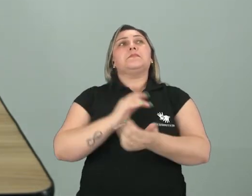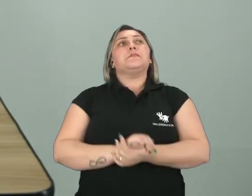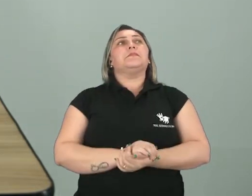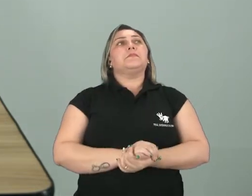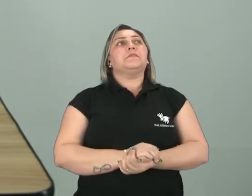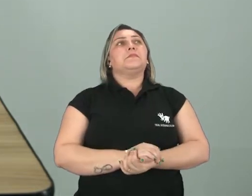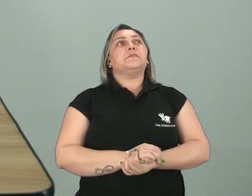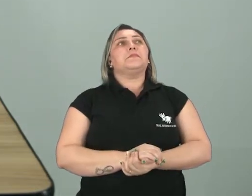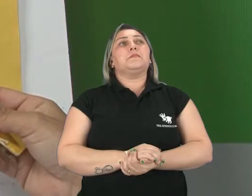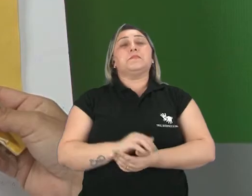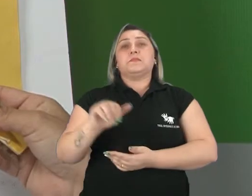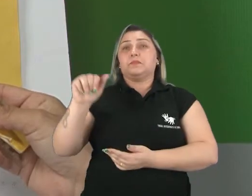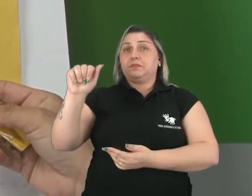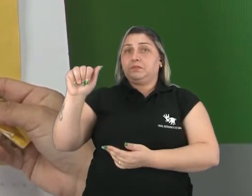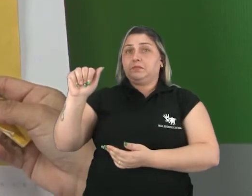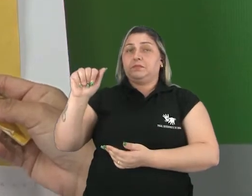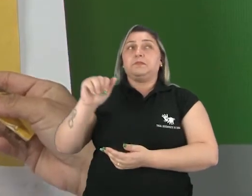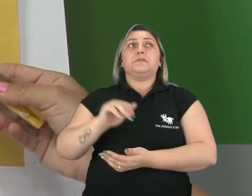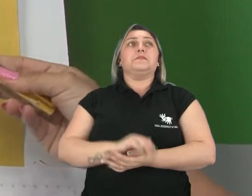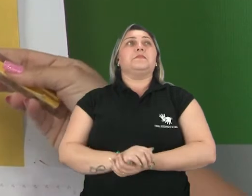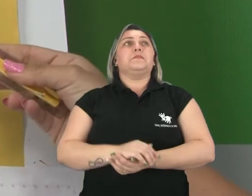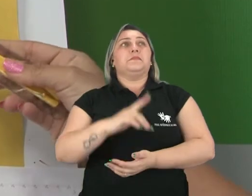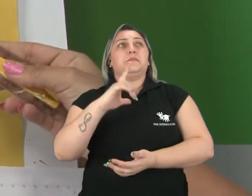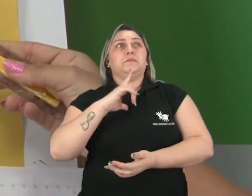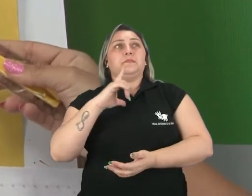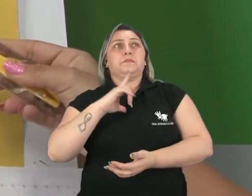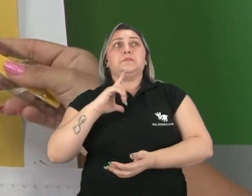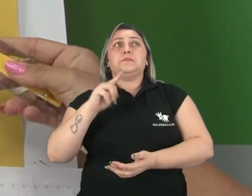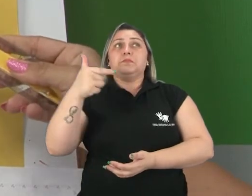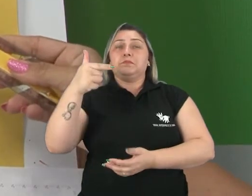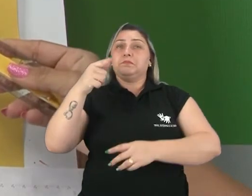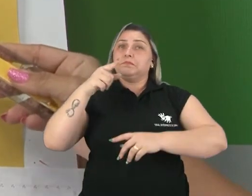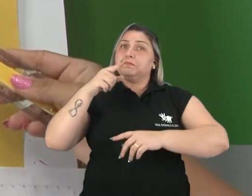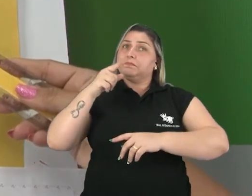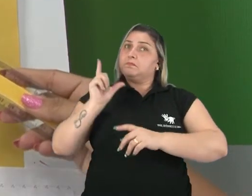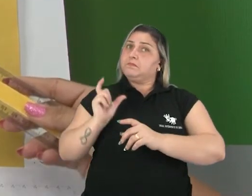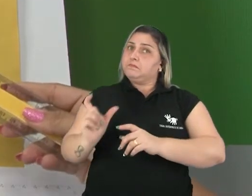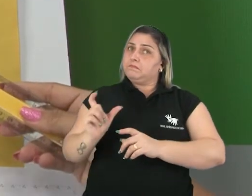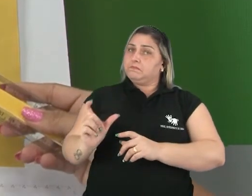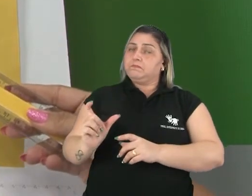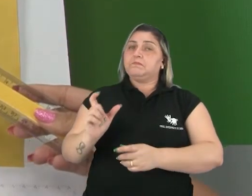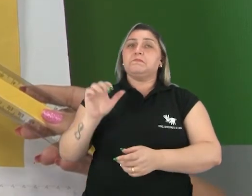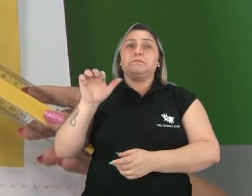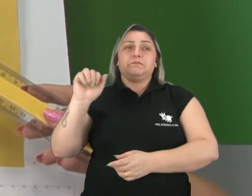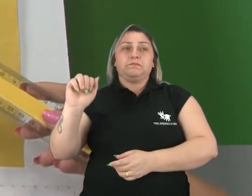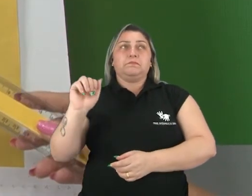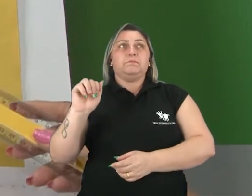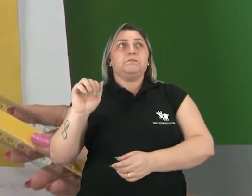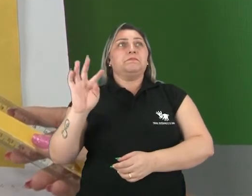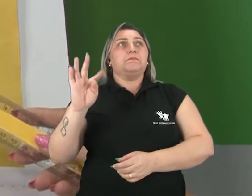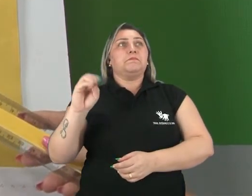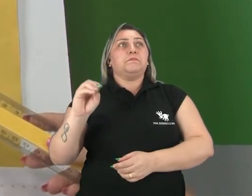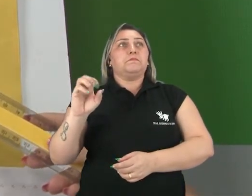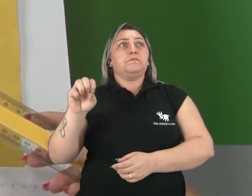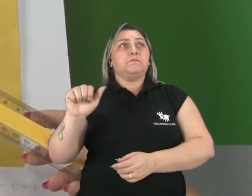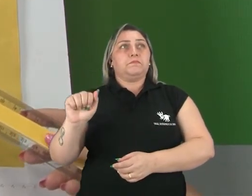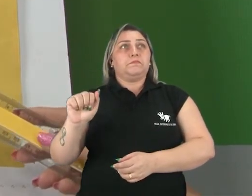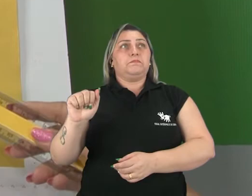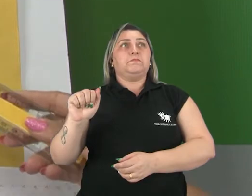Vamos agora para a letra A Será que tem outras palavras com este som só